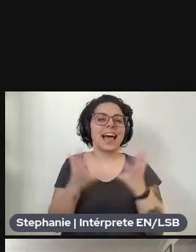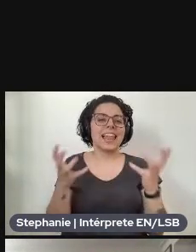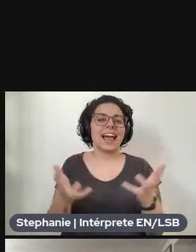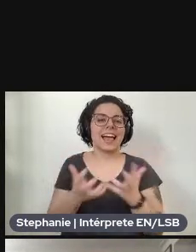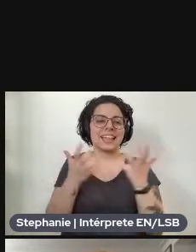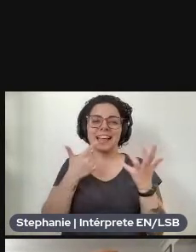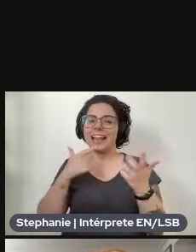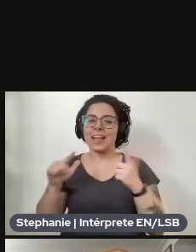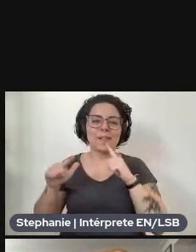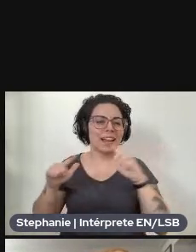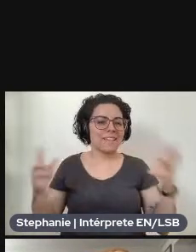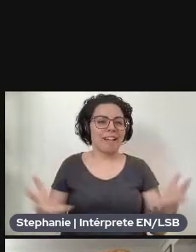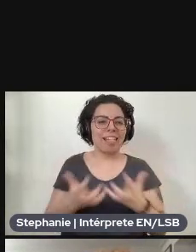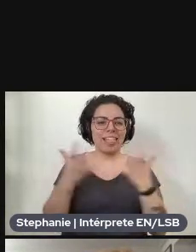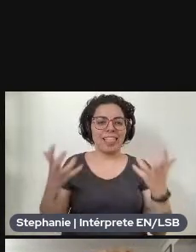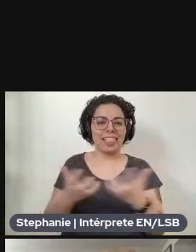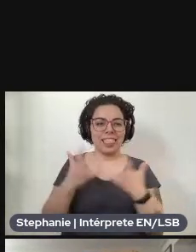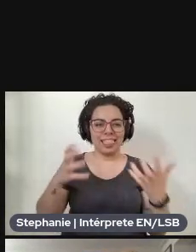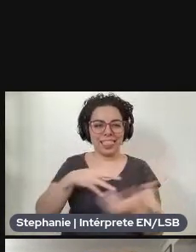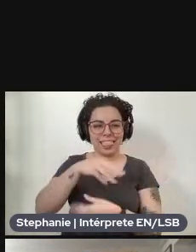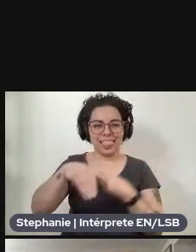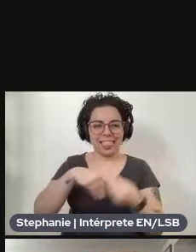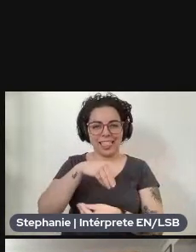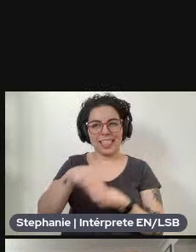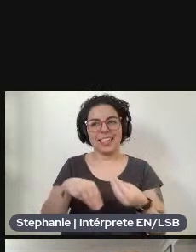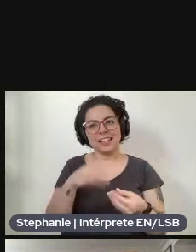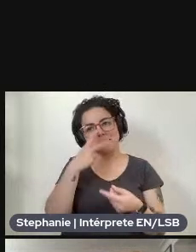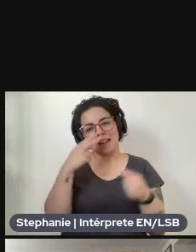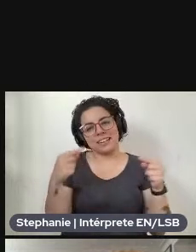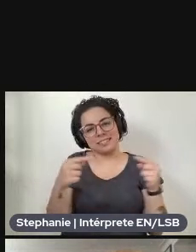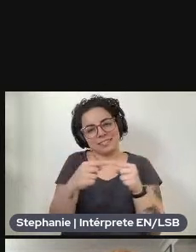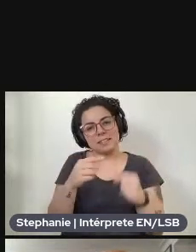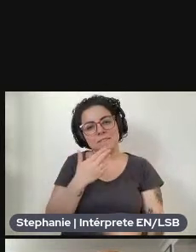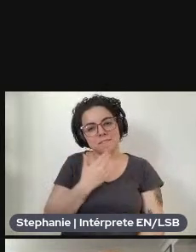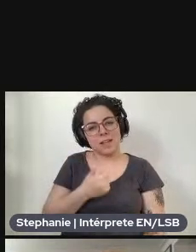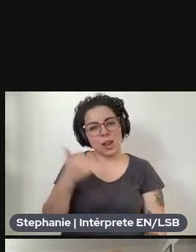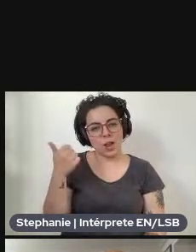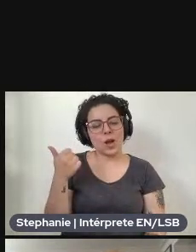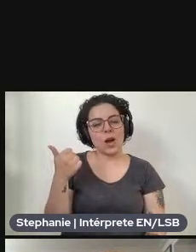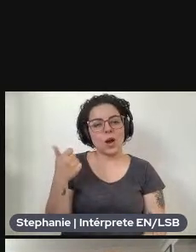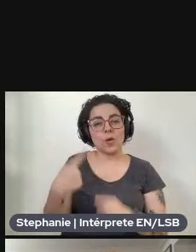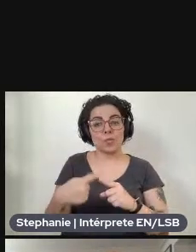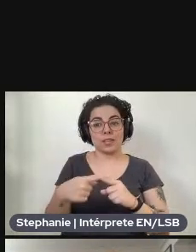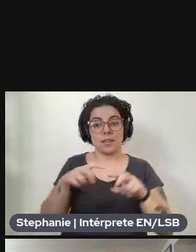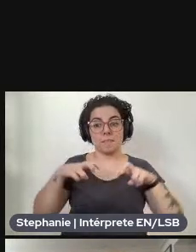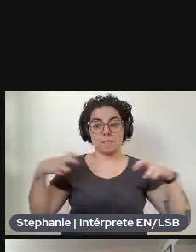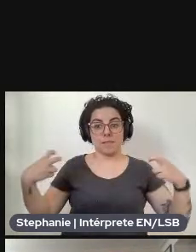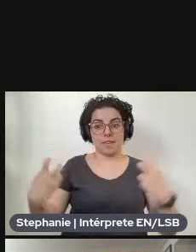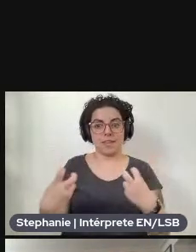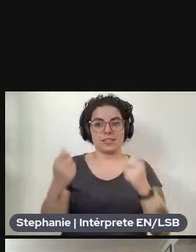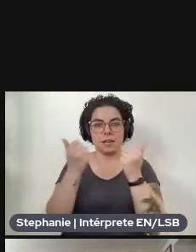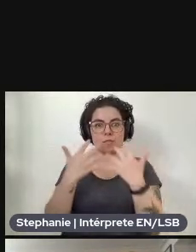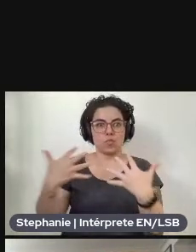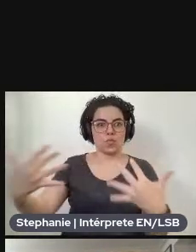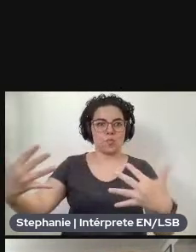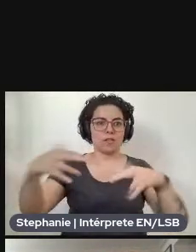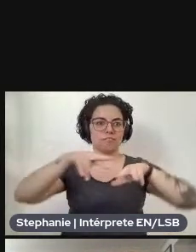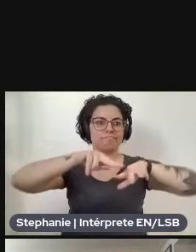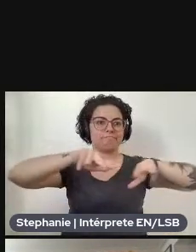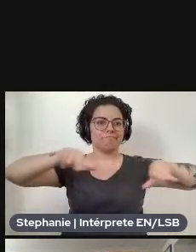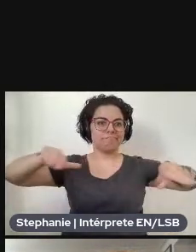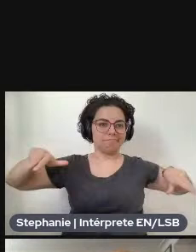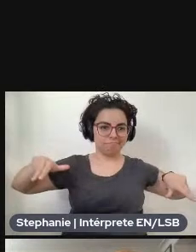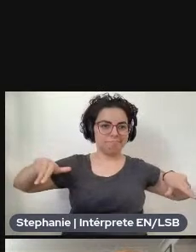mas parece-me mais adequado para a diversidade de público e das